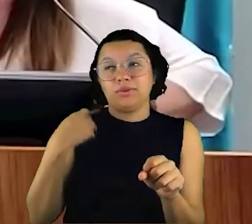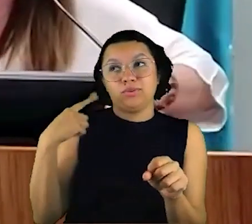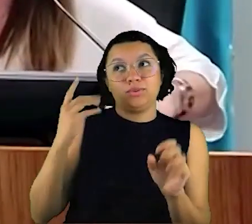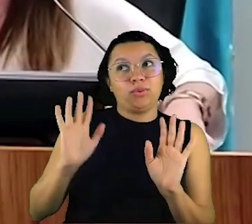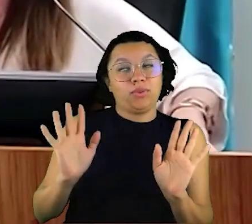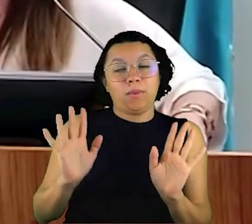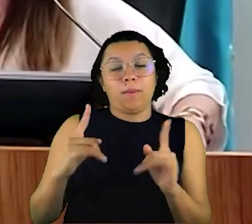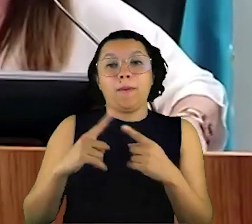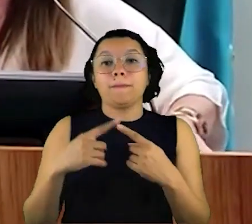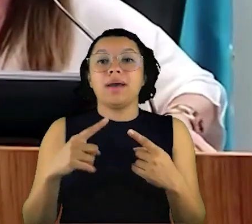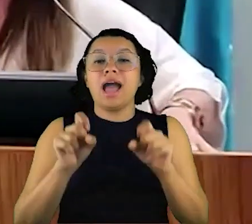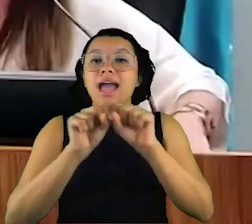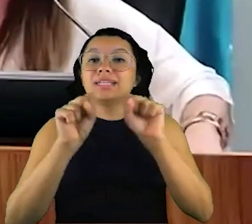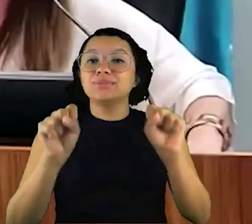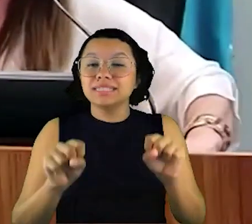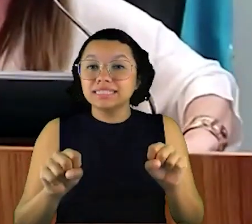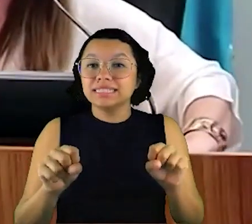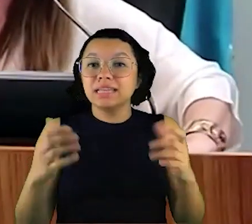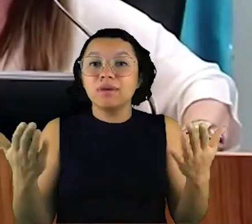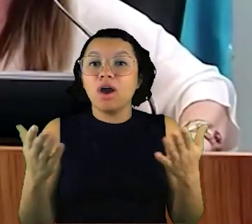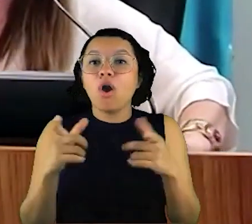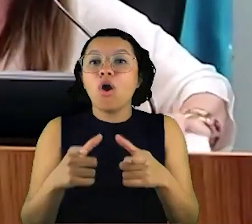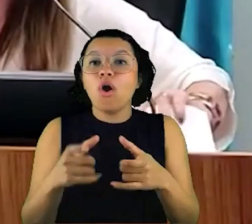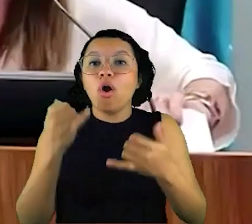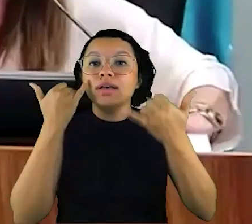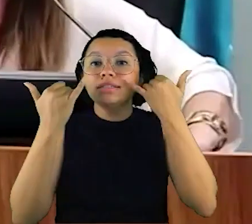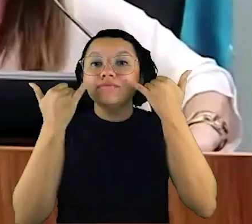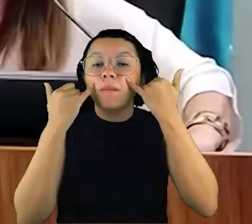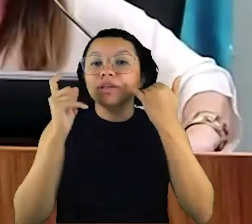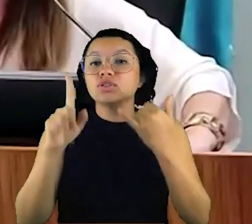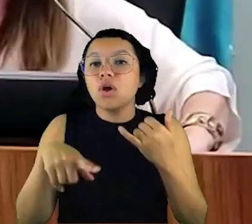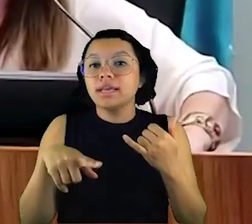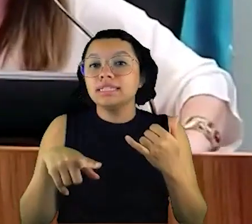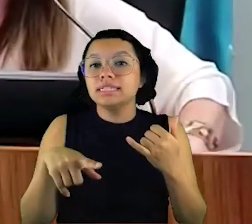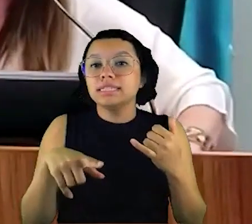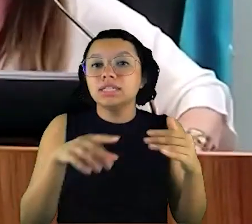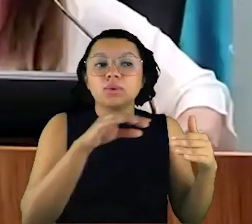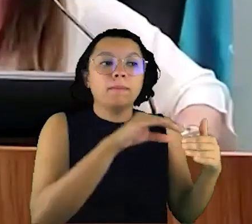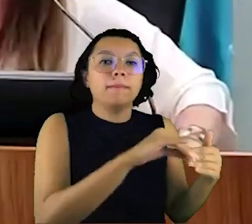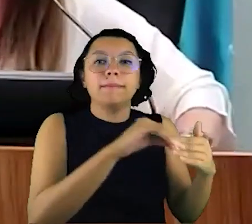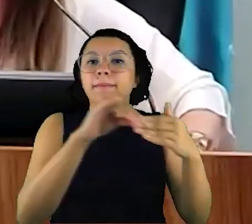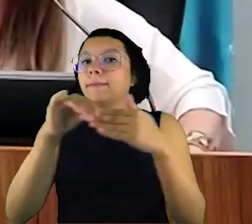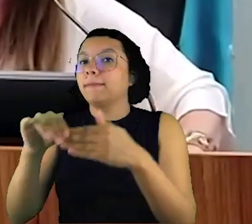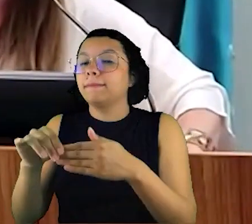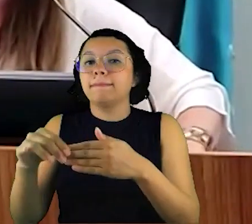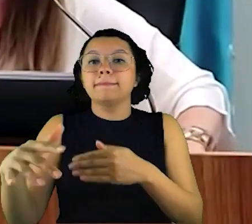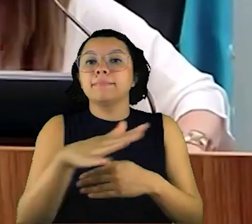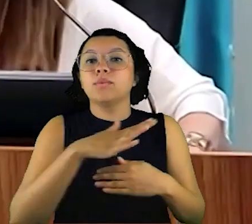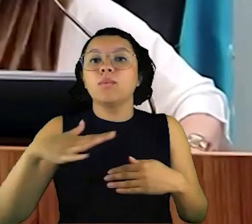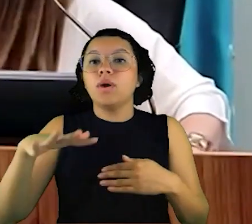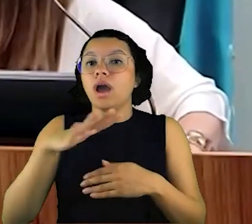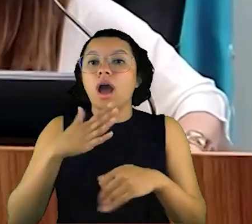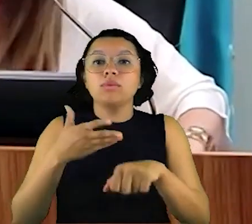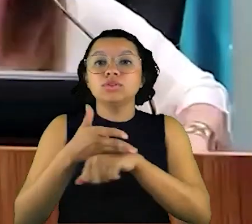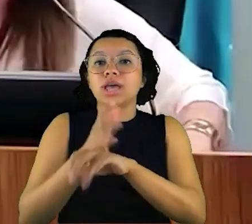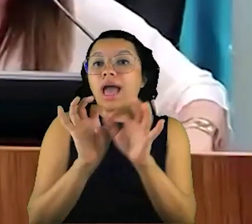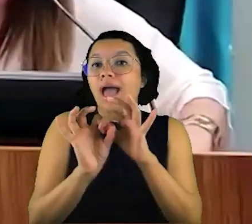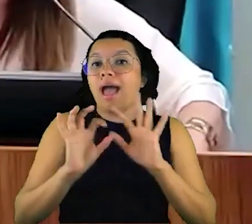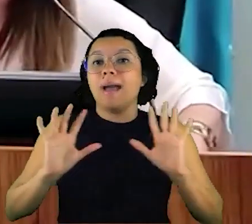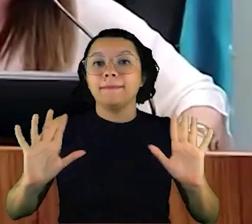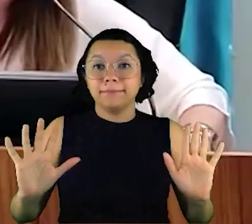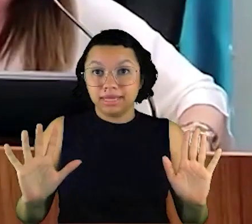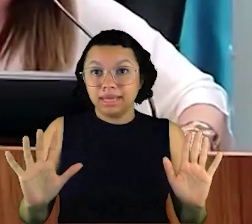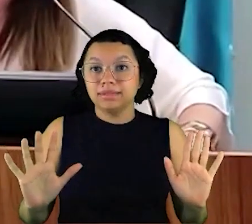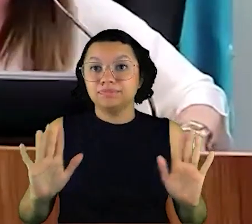sistema metaversial, em que essas informações sejam trasladadas para um campo de acesso mais